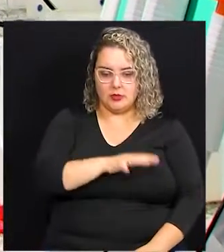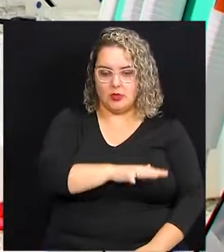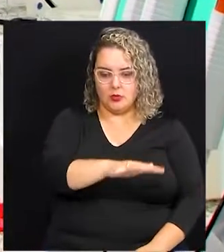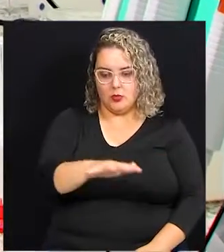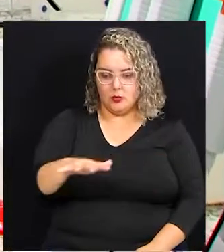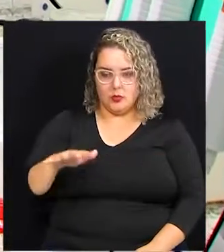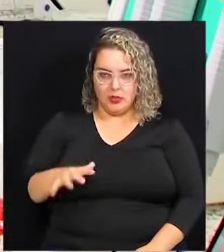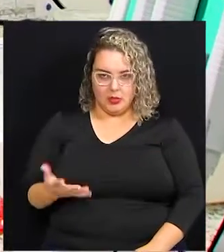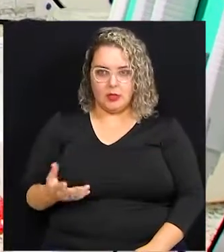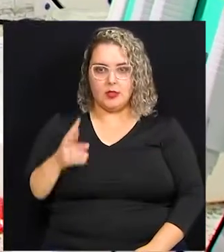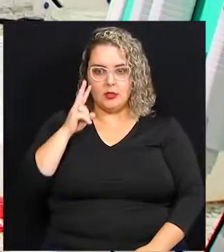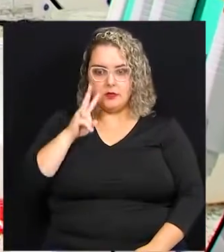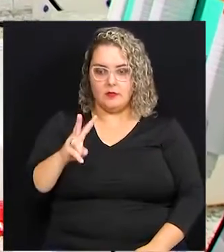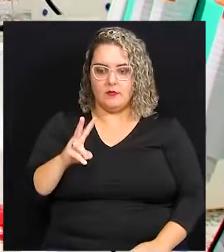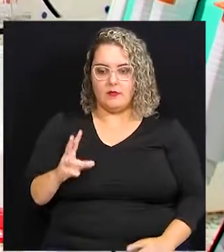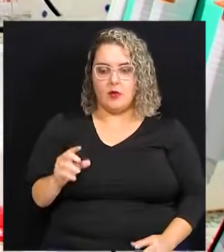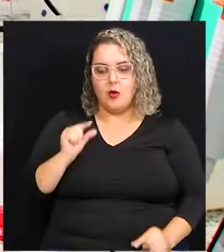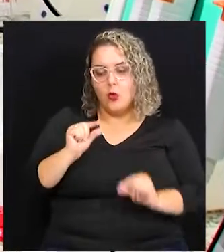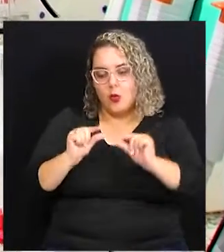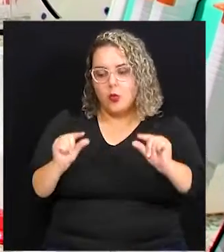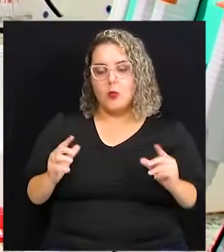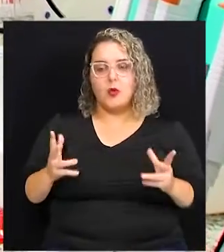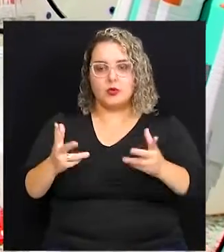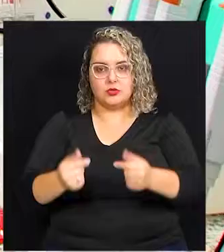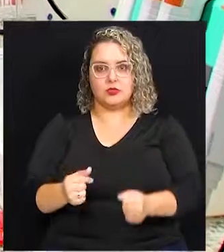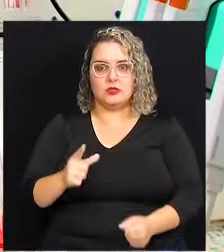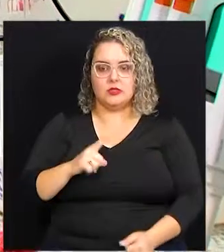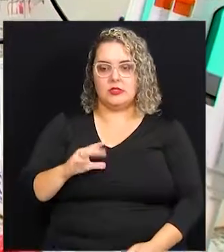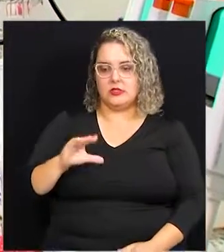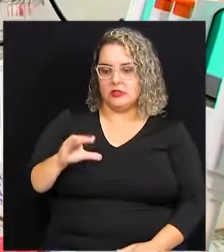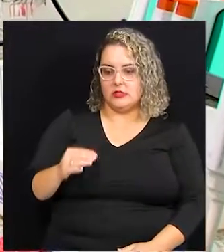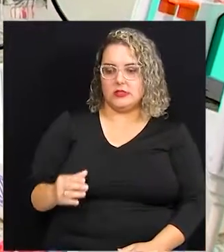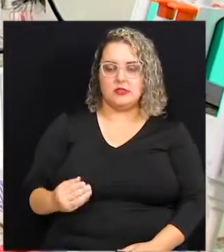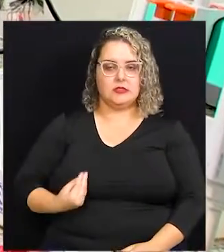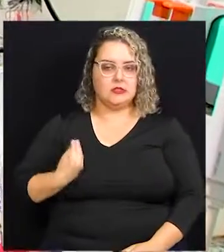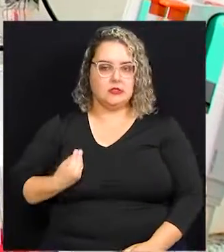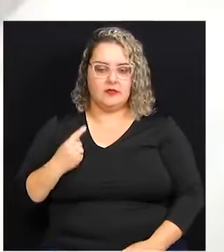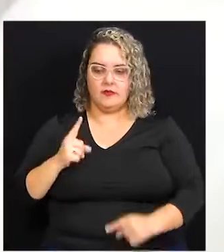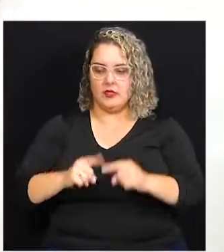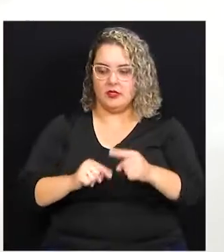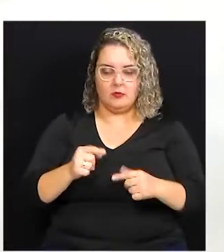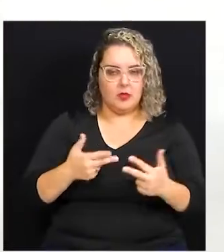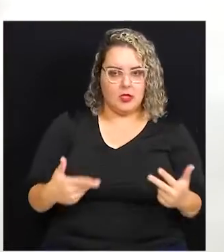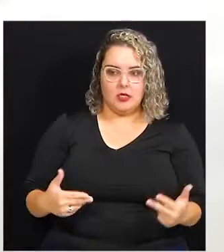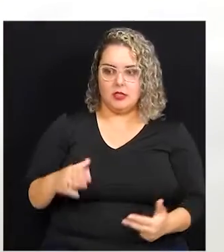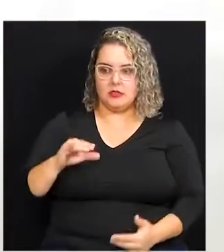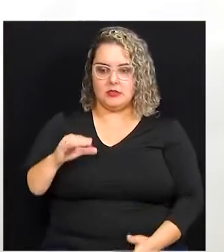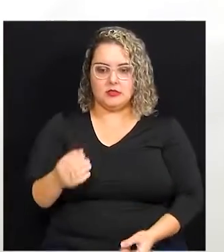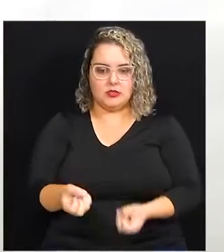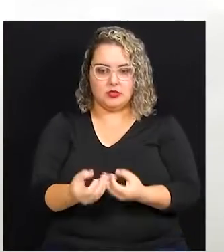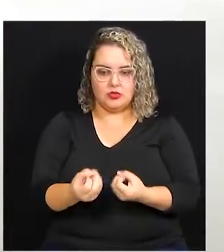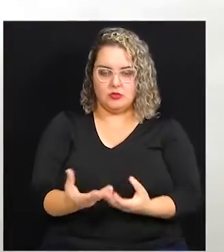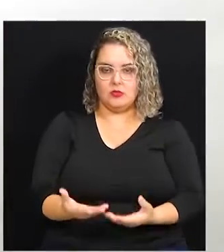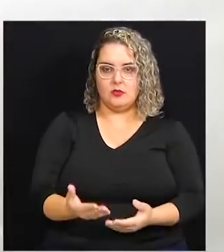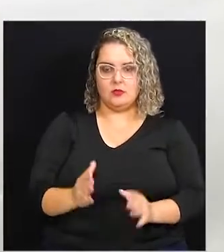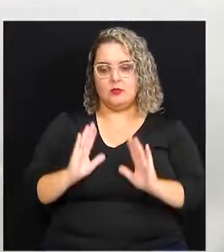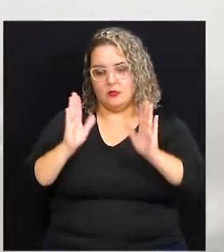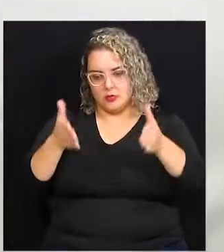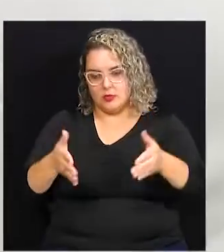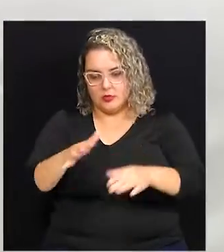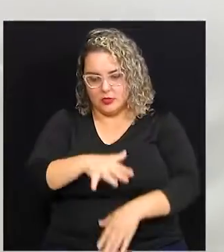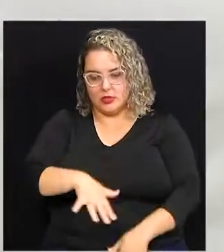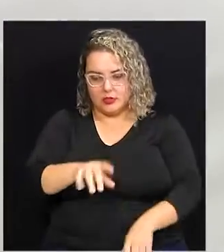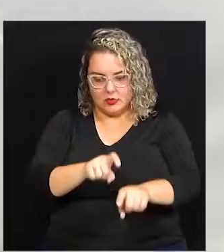áreas aqui, né? Então a gente consegue ver um pouco de tudo. A gente tem ciências da vida, da matéria, ciência de dados, então mais